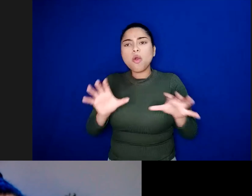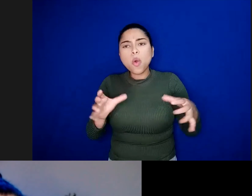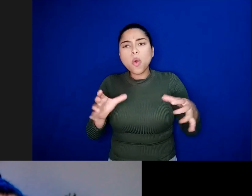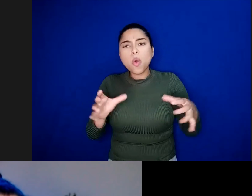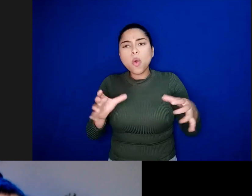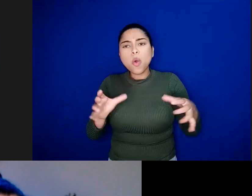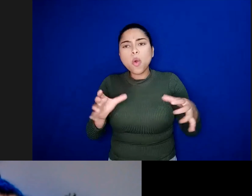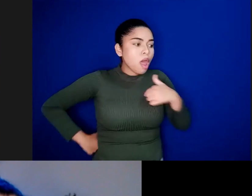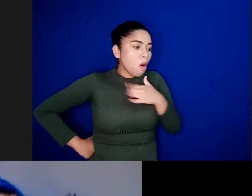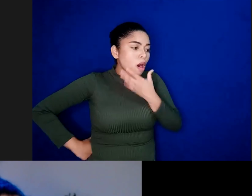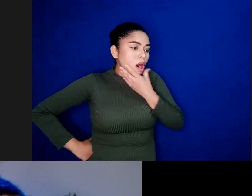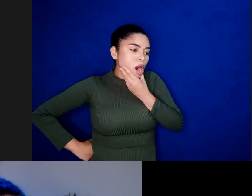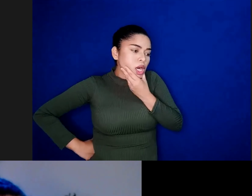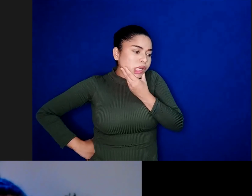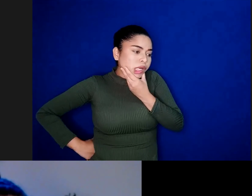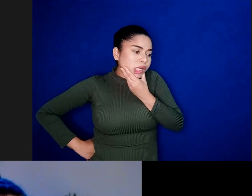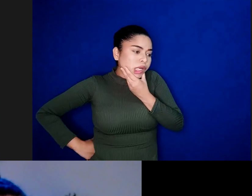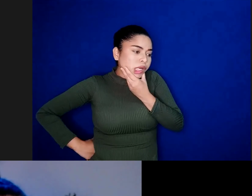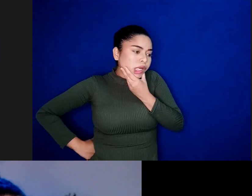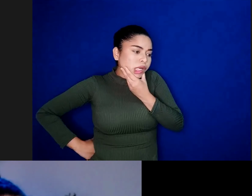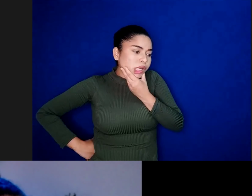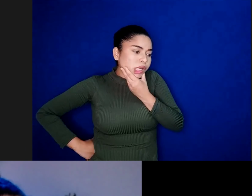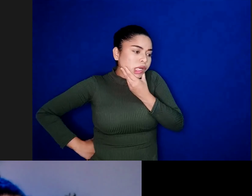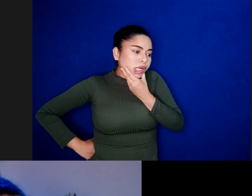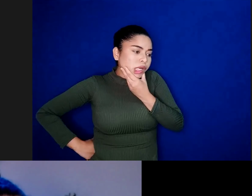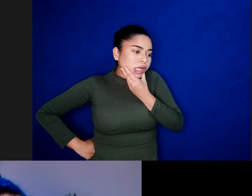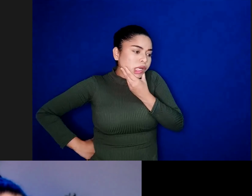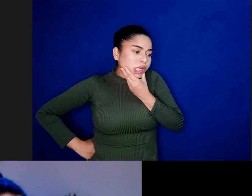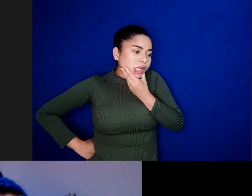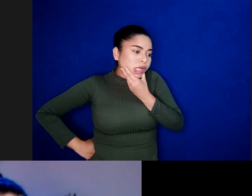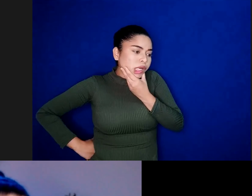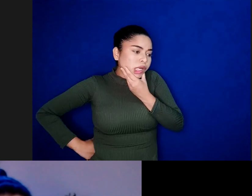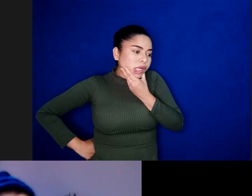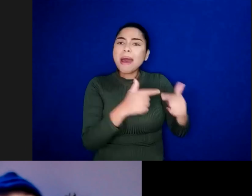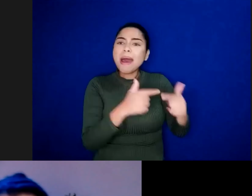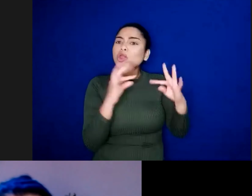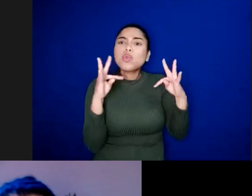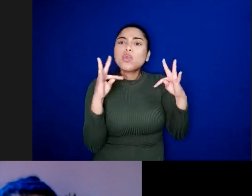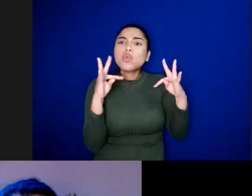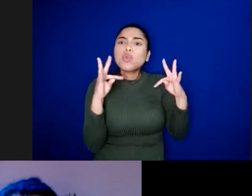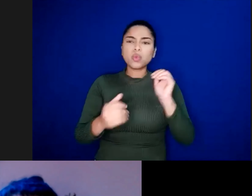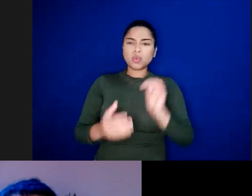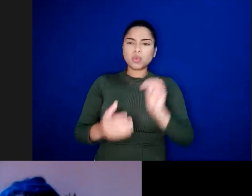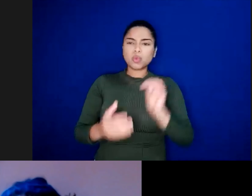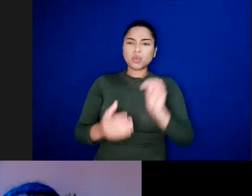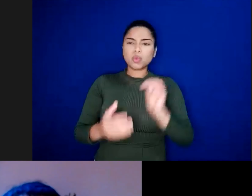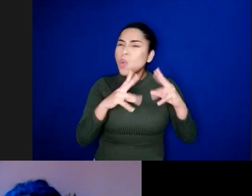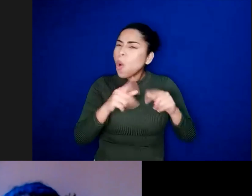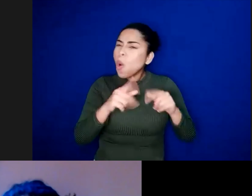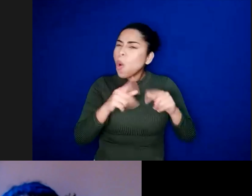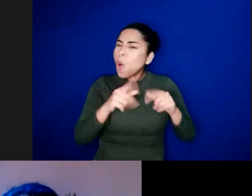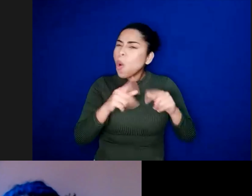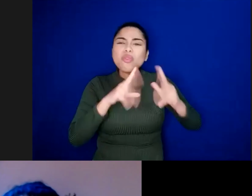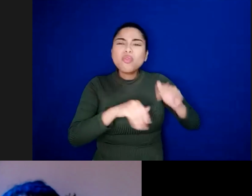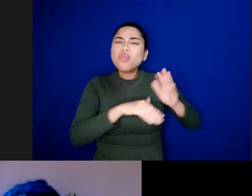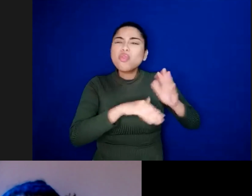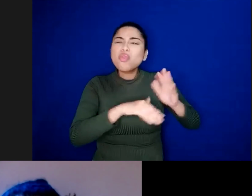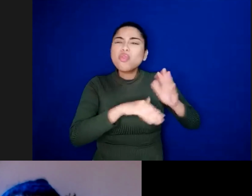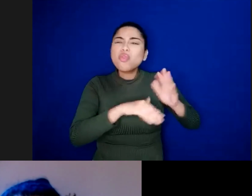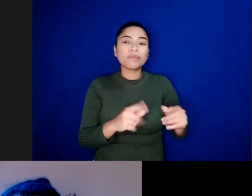a facilidade com que ele tinha para fazer tudo tudo tudo ele não devia nada Eu também tinha ninguém e foi